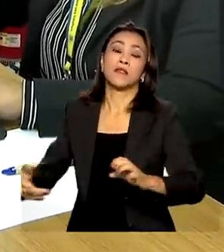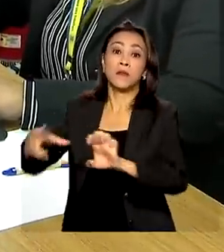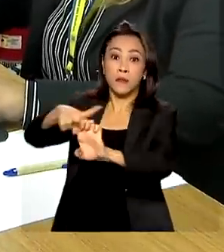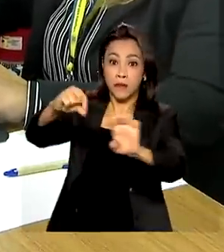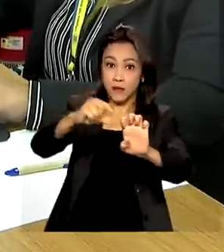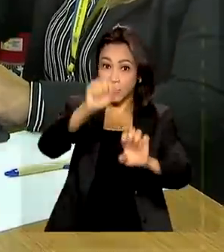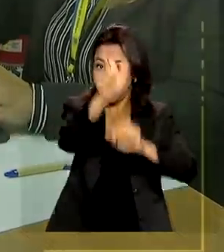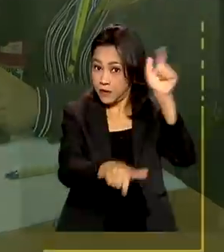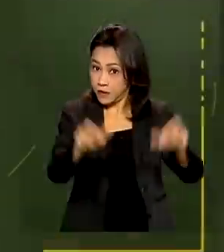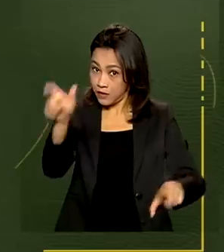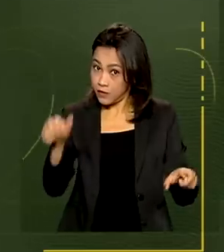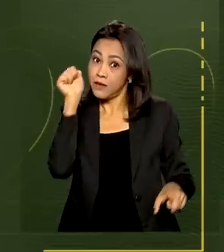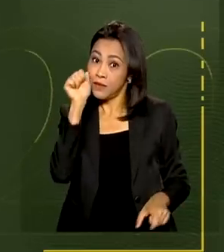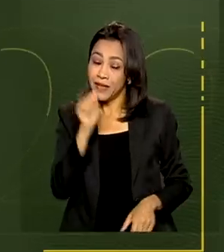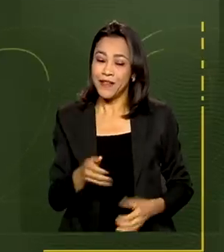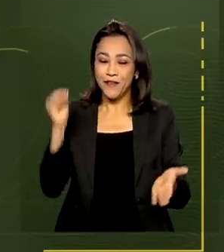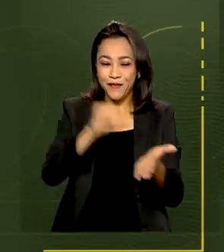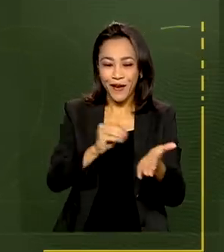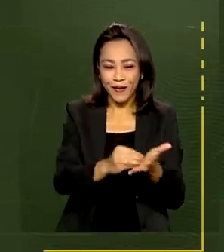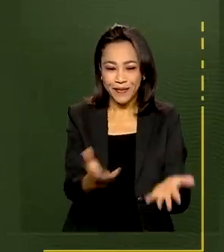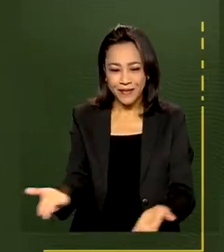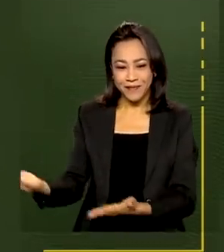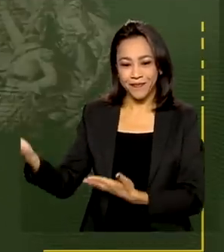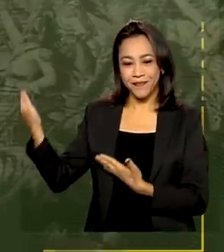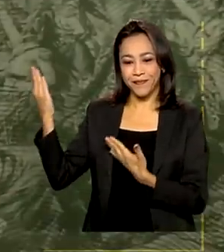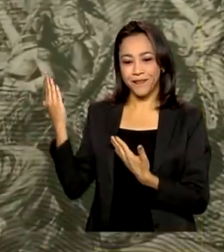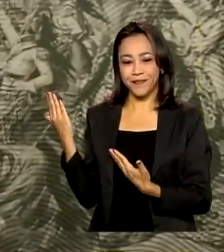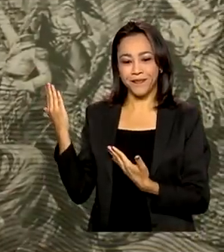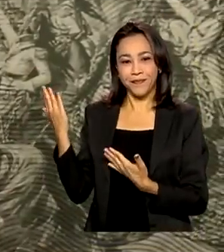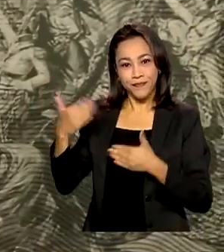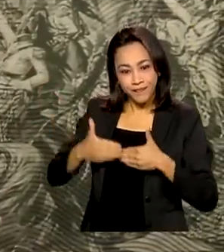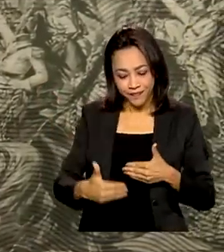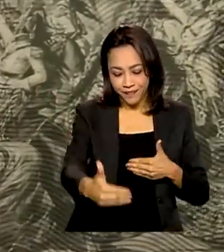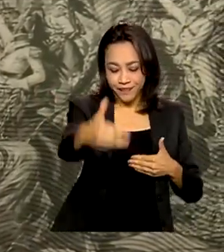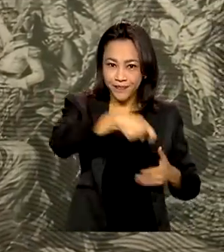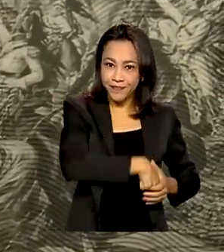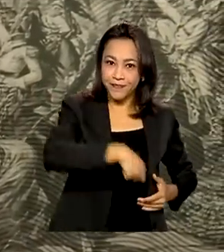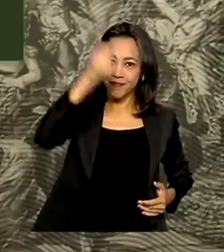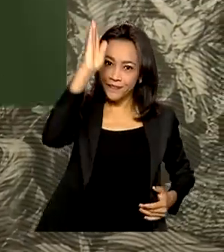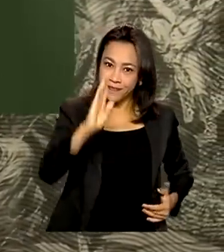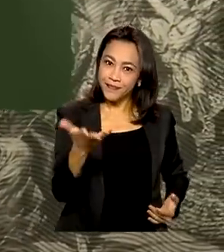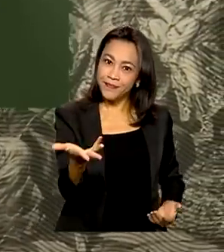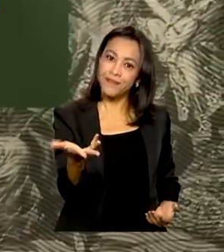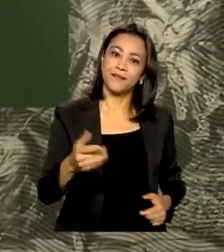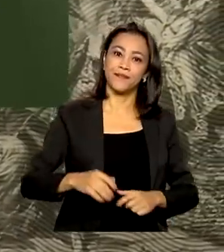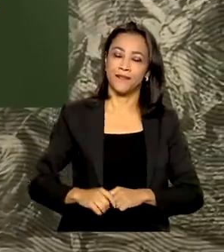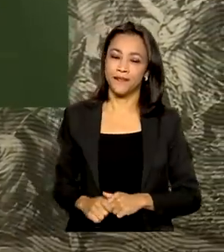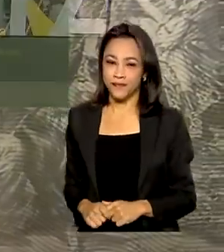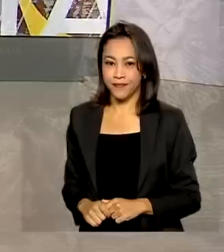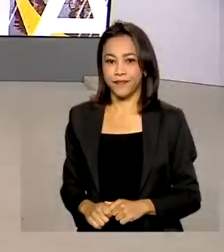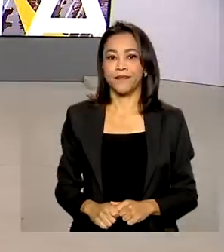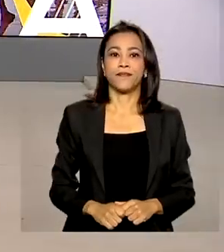feminino. E faltam 27 dias para o bicentenário da independência do Brasil.